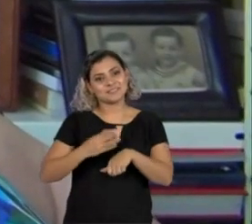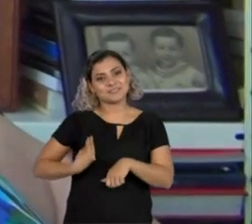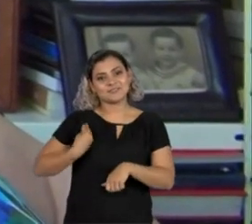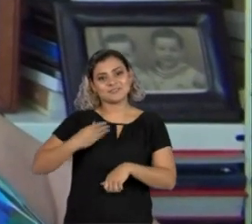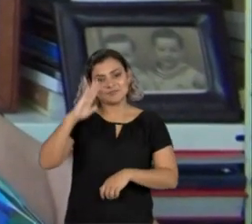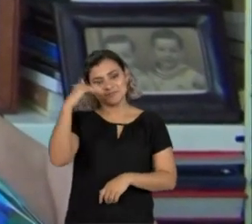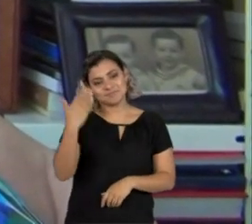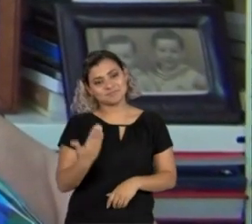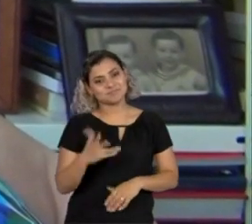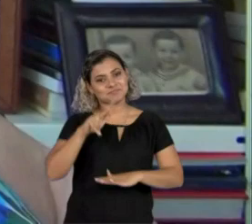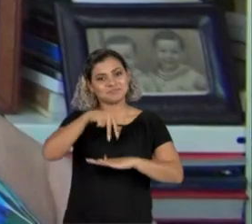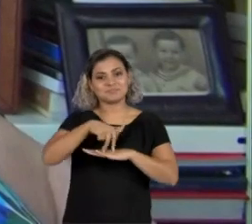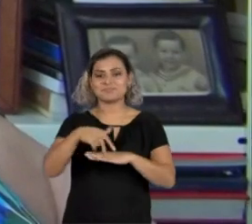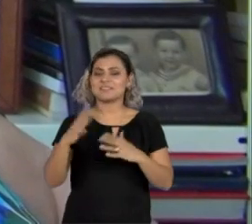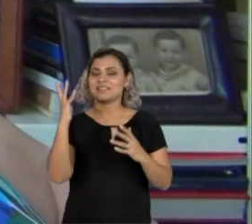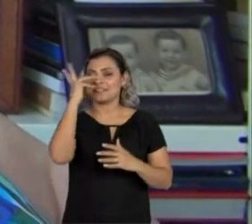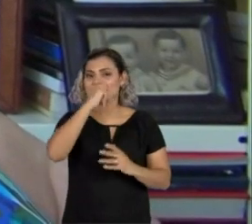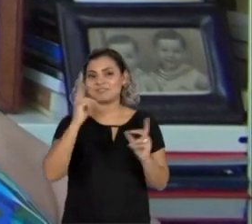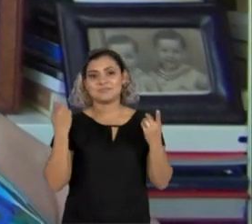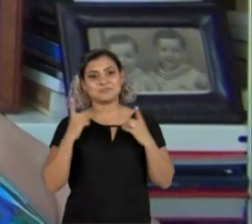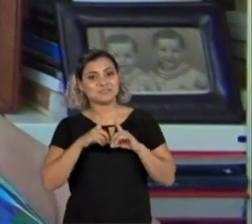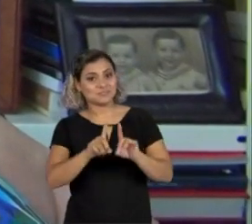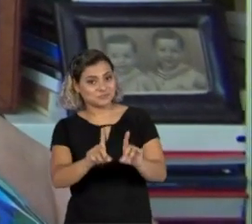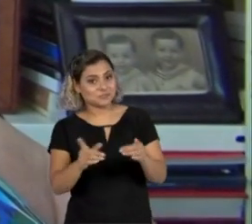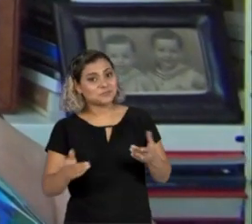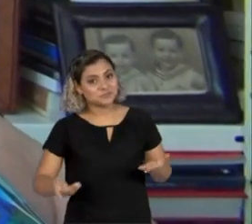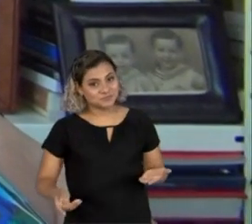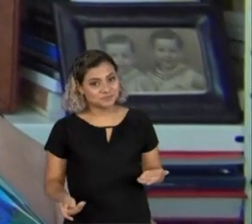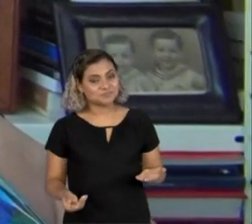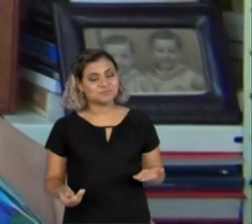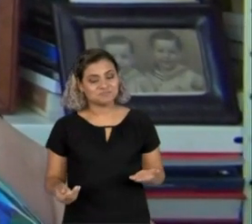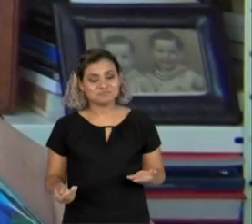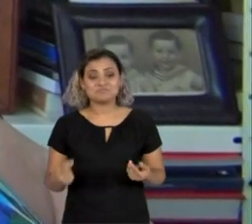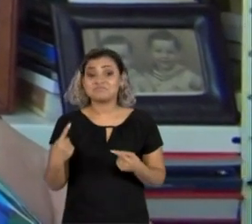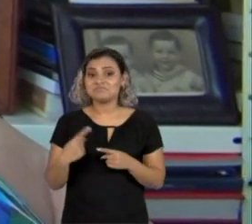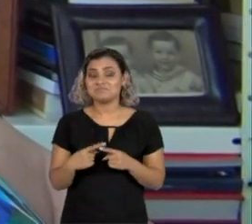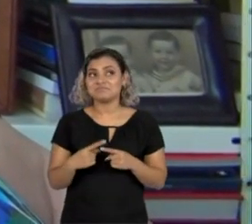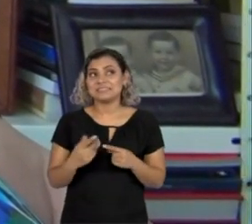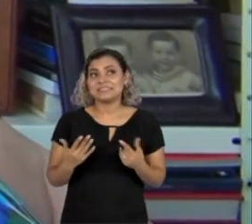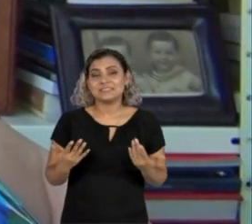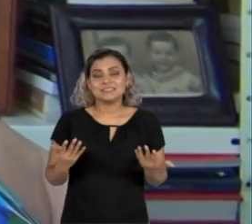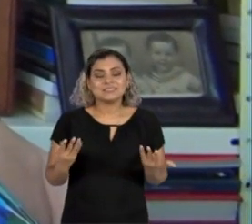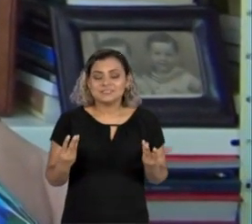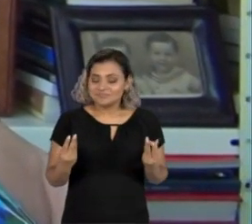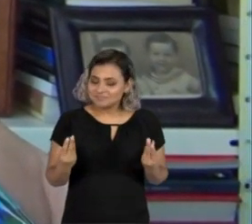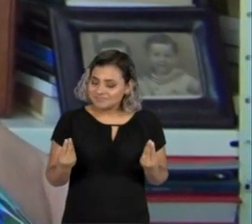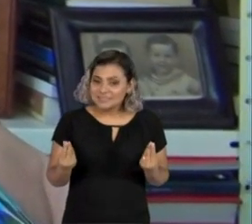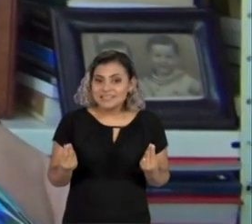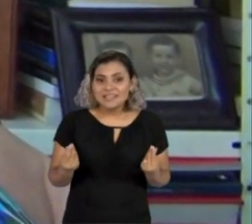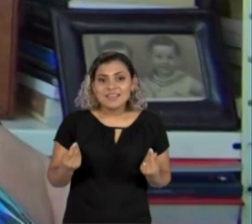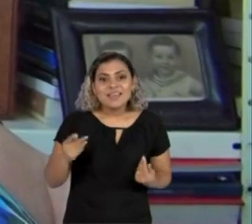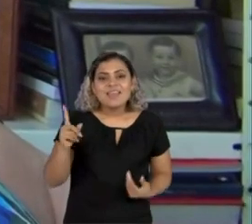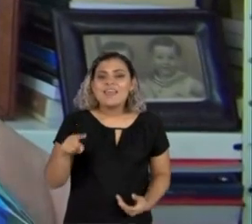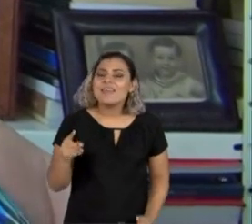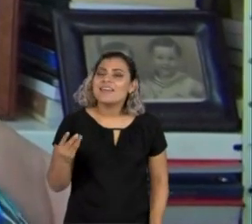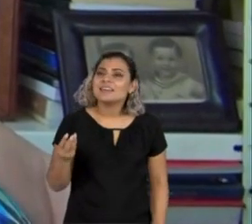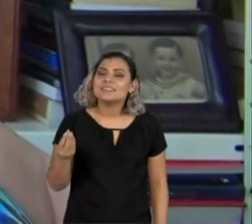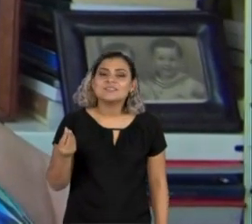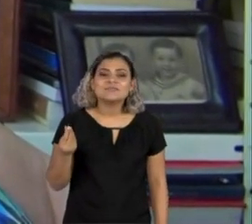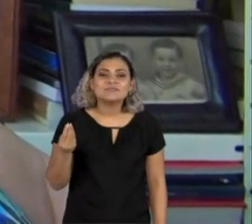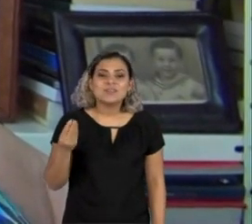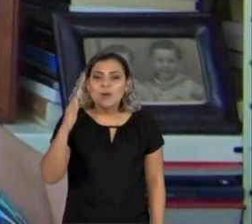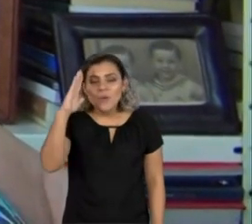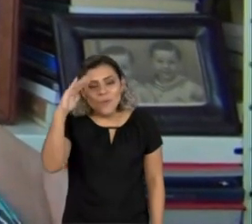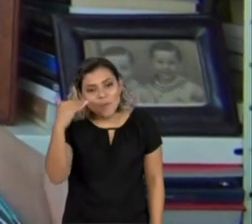Nesse programa, que é um programa tão lindo, né? Porque faz uma espécie de além